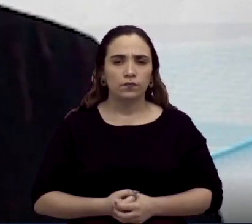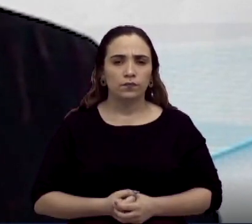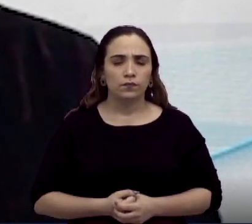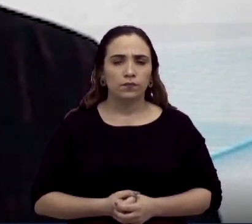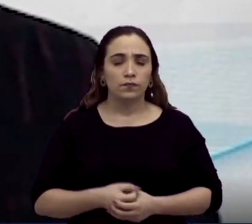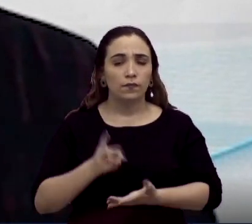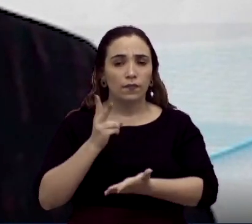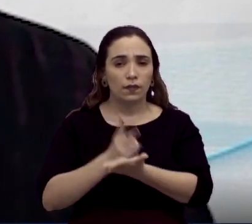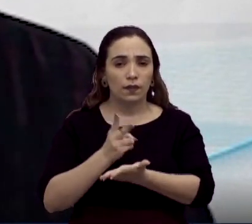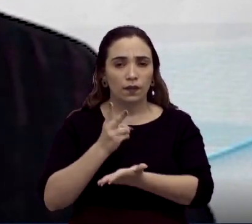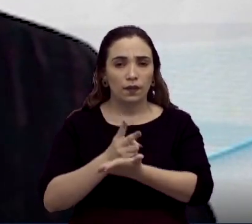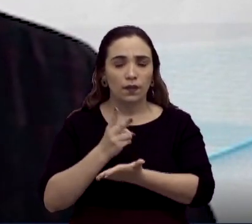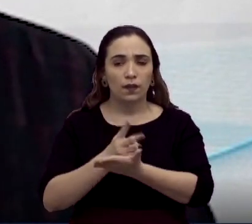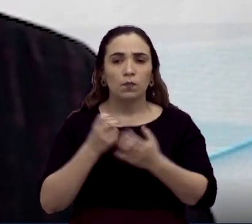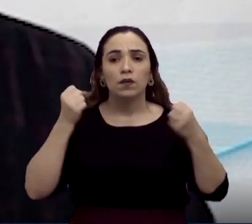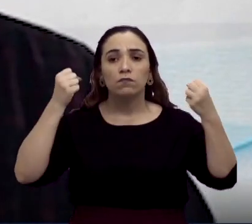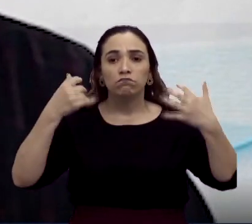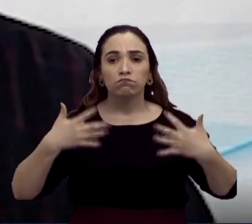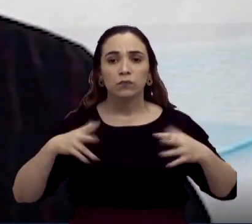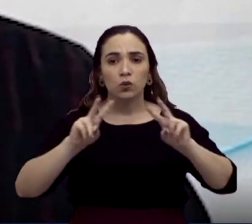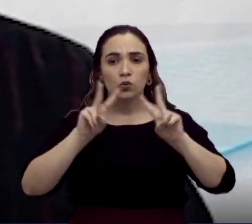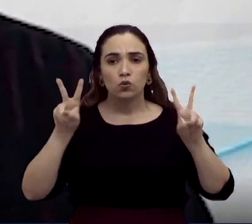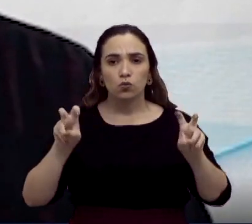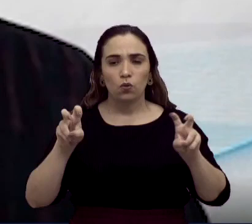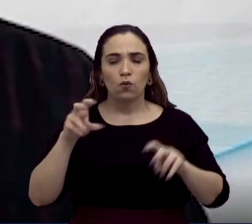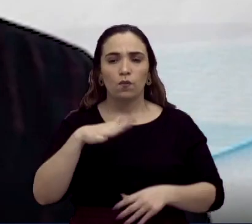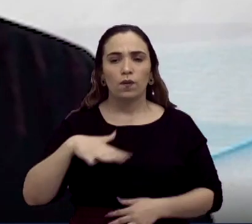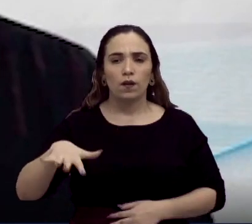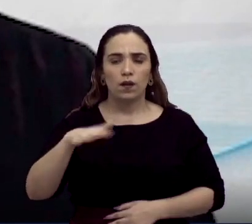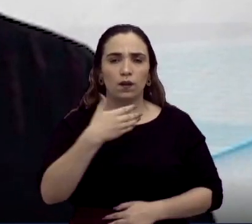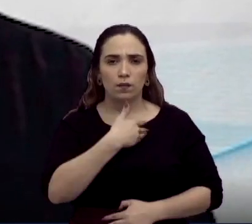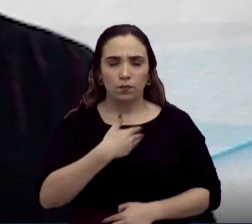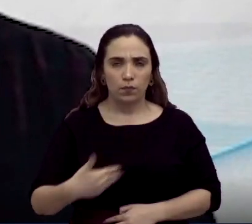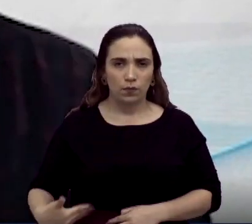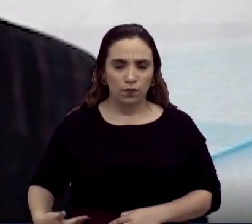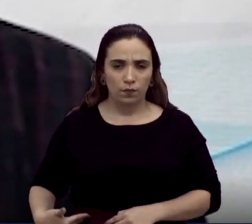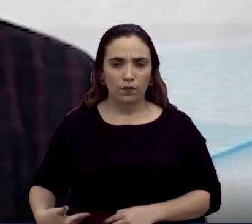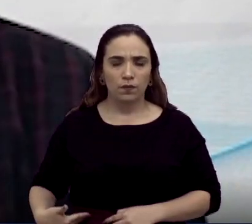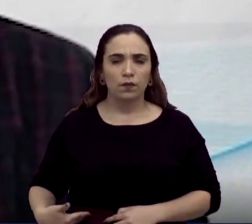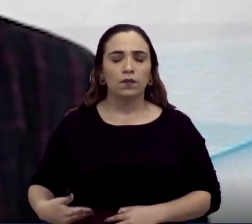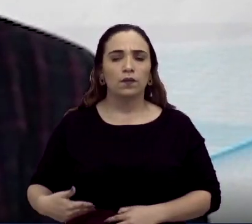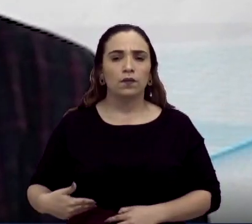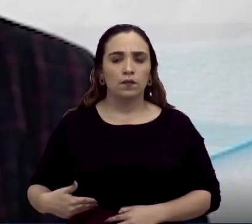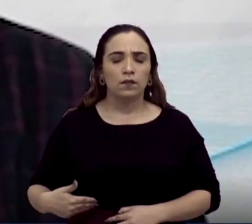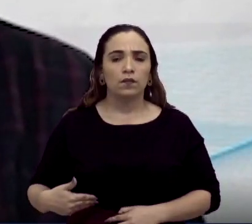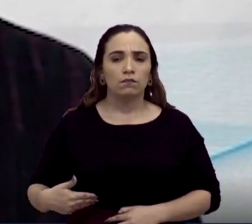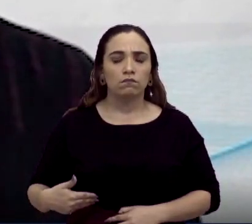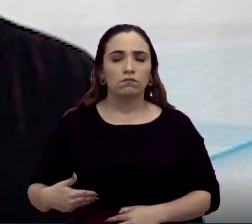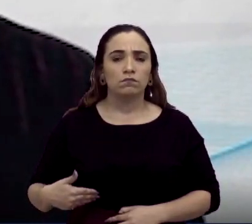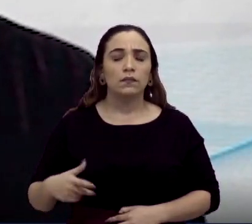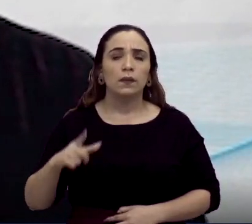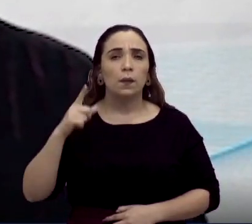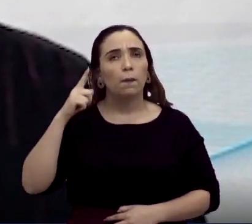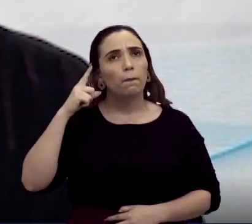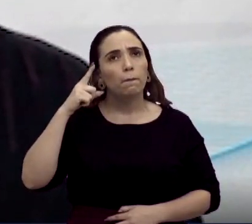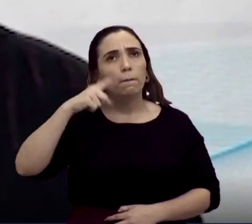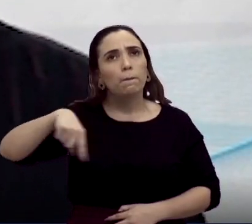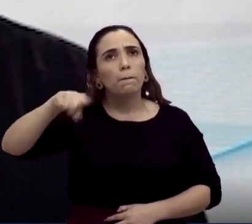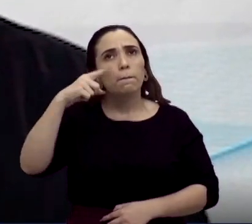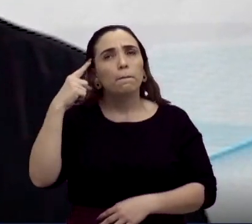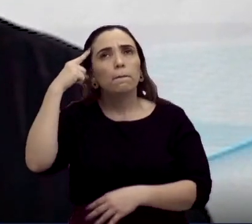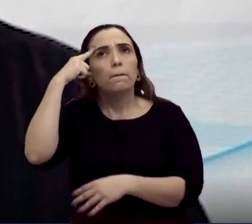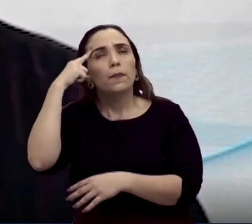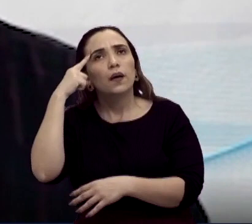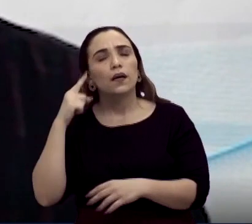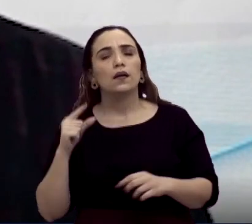toda vez que nós falamos de serviço público, de setor público, é muito comum que se pense, que se fale aí a